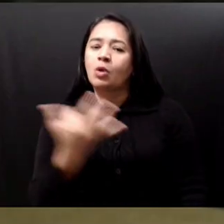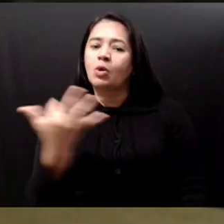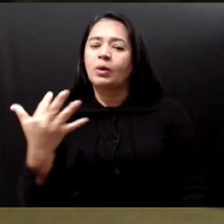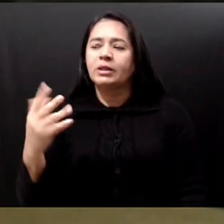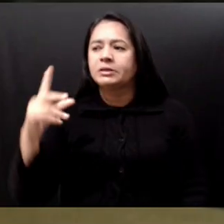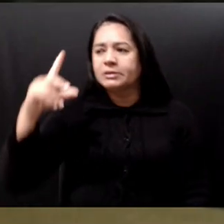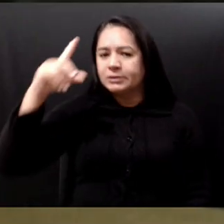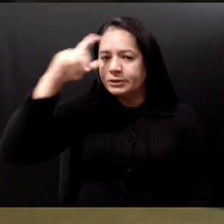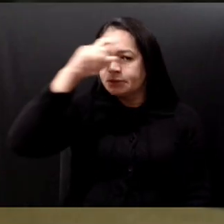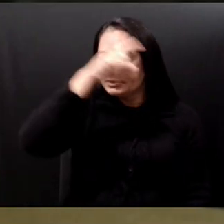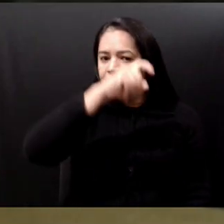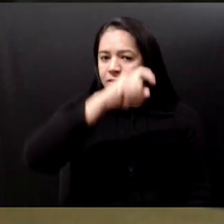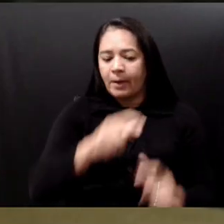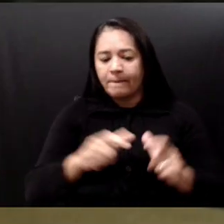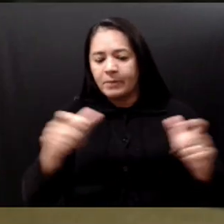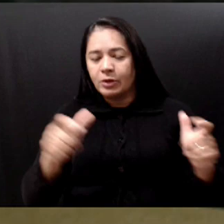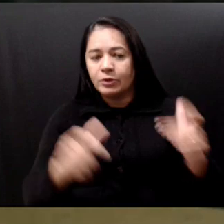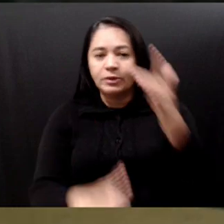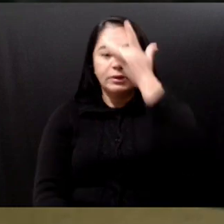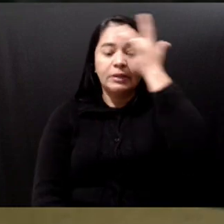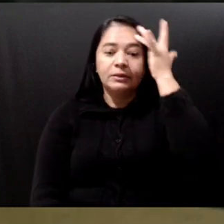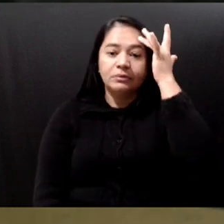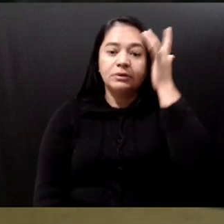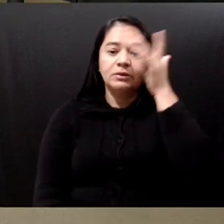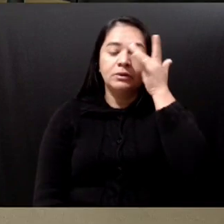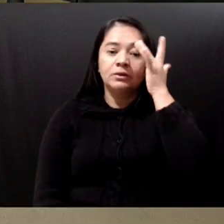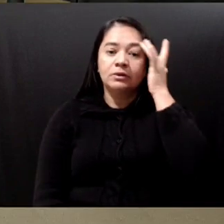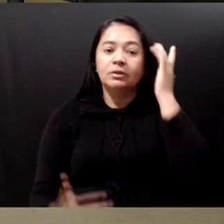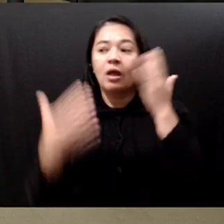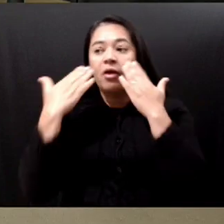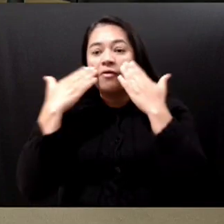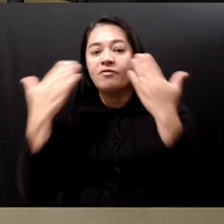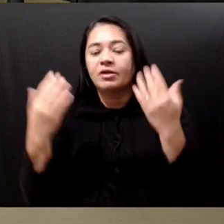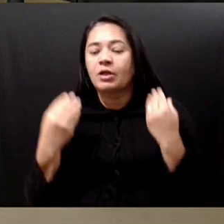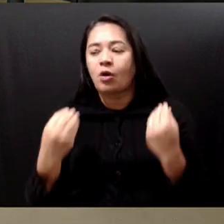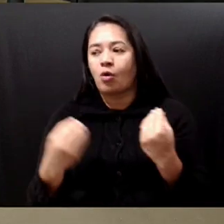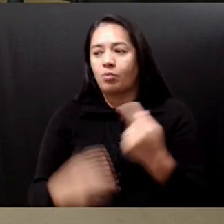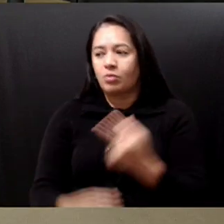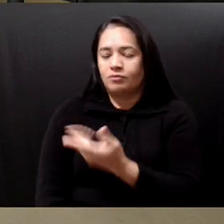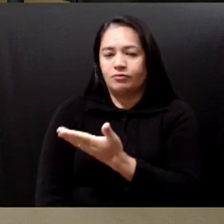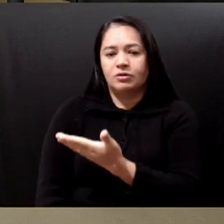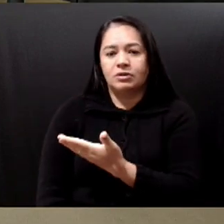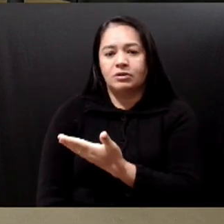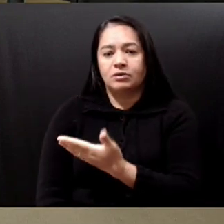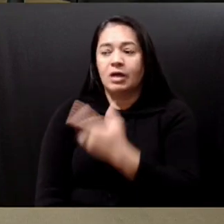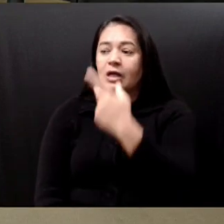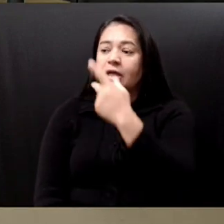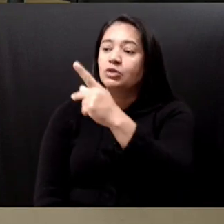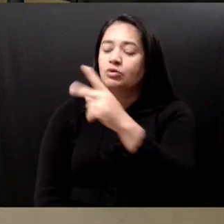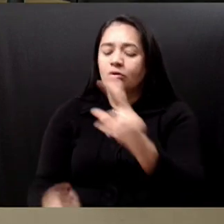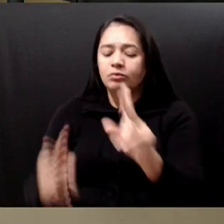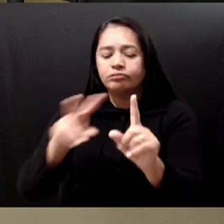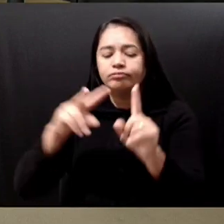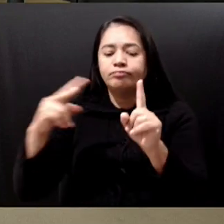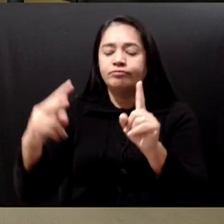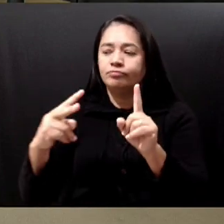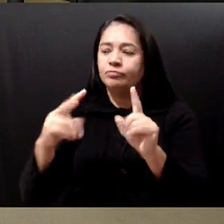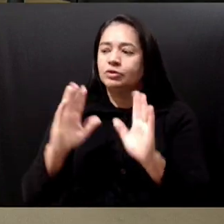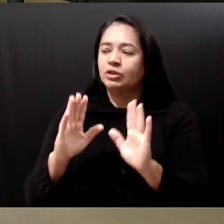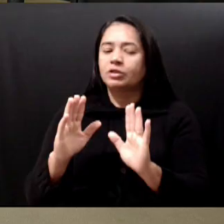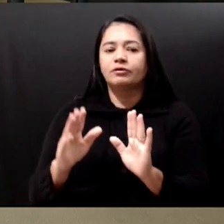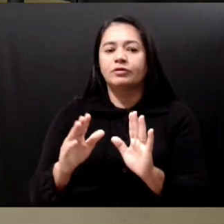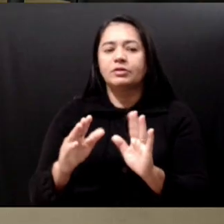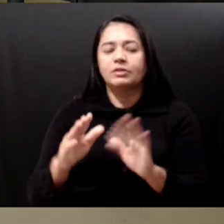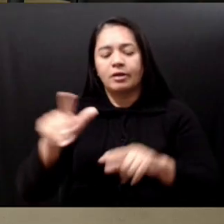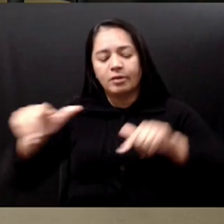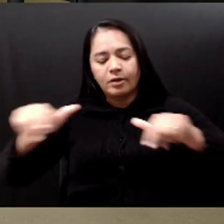dessas pessoas enfrentam? Como é que você qual é a sua visão, já que você lida com esse mundo de empreendedorismo?